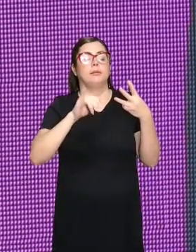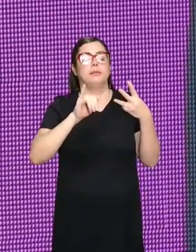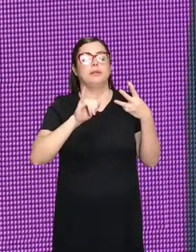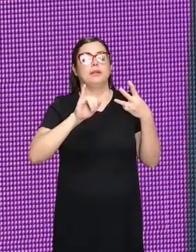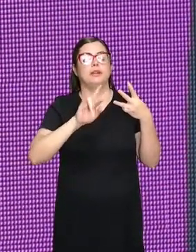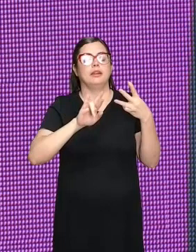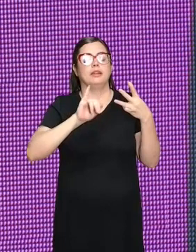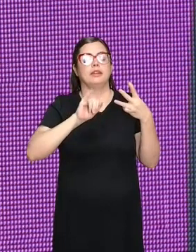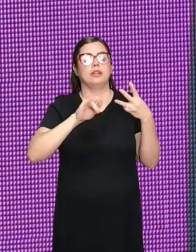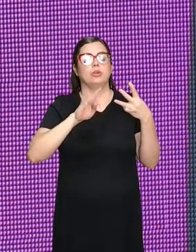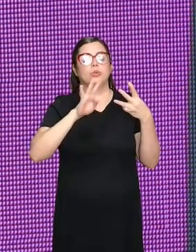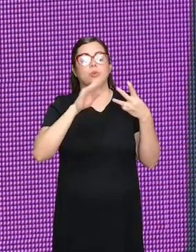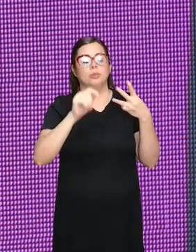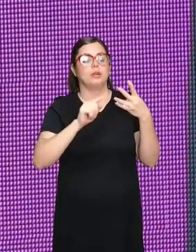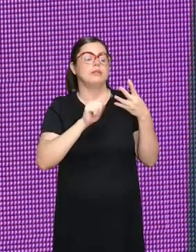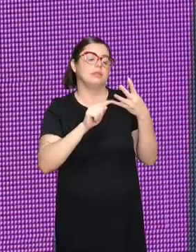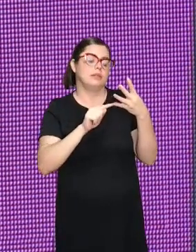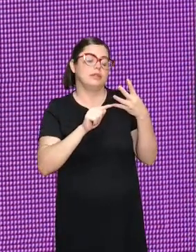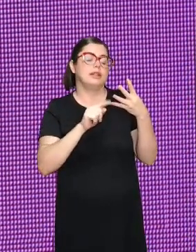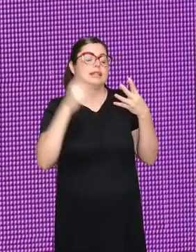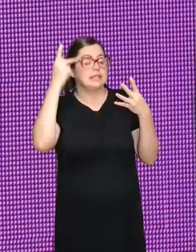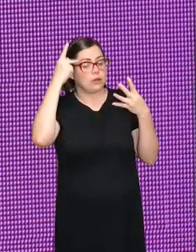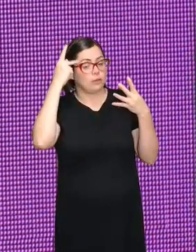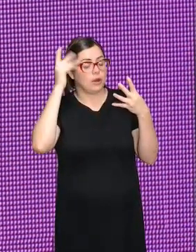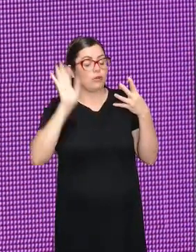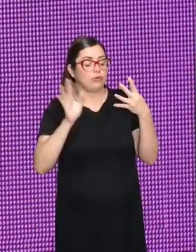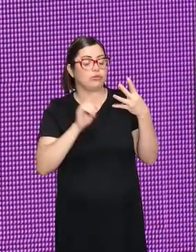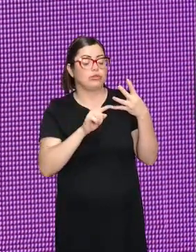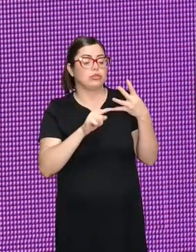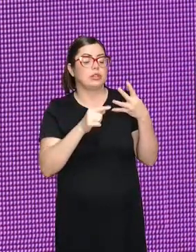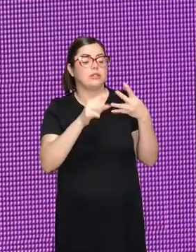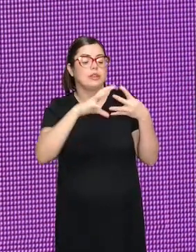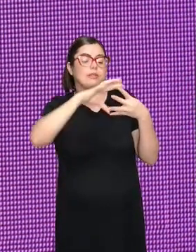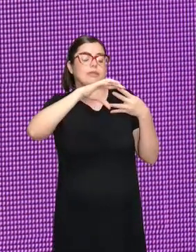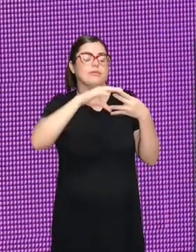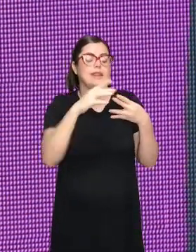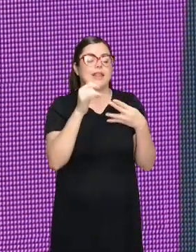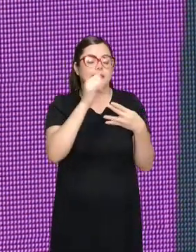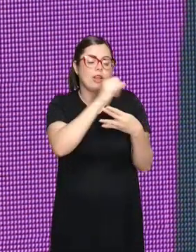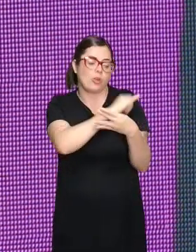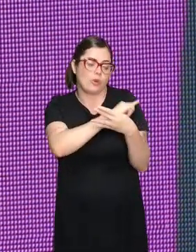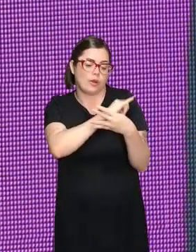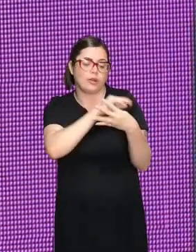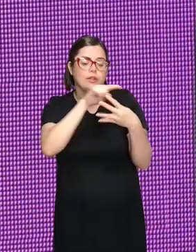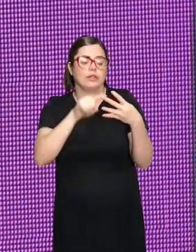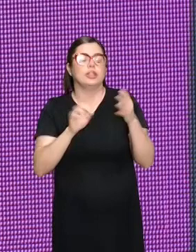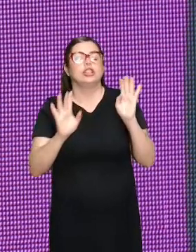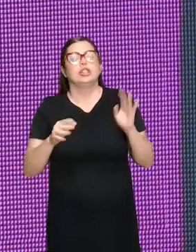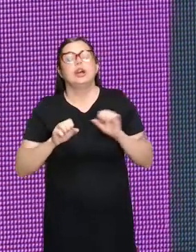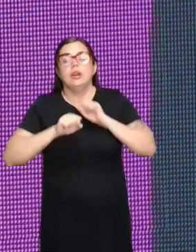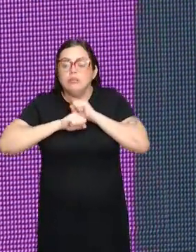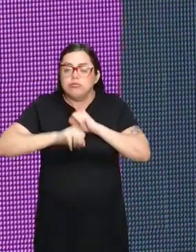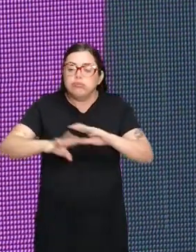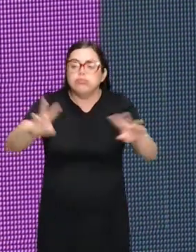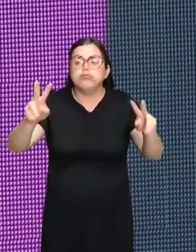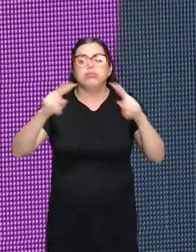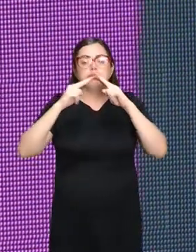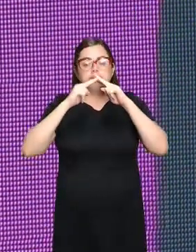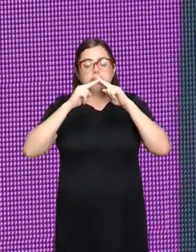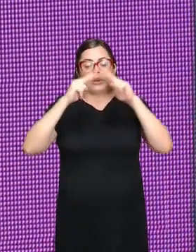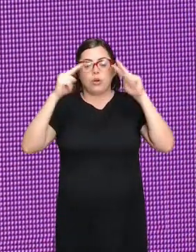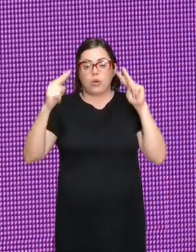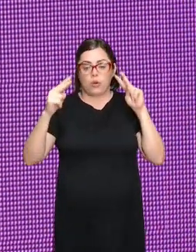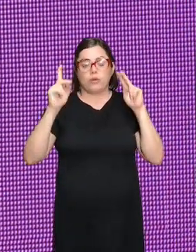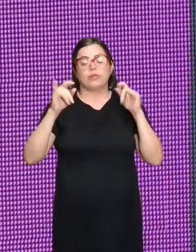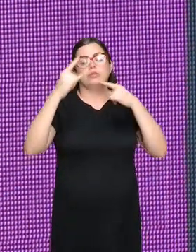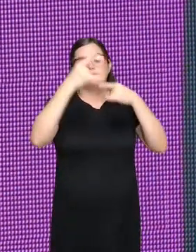Rio de Janeiro. A gente fez uma edição durante a pandemia online, então 100% atingindo o Brasil inteiro. E a nossa maior dificuldade é